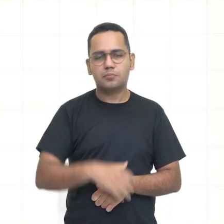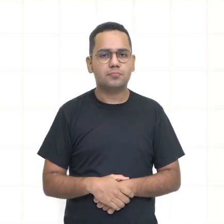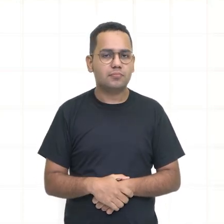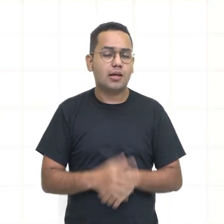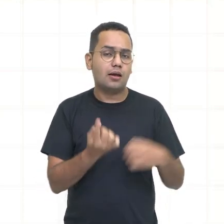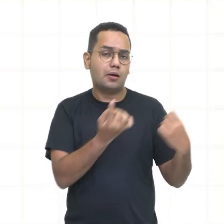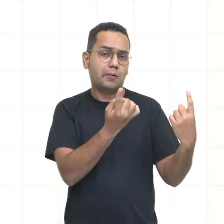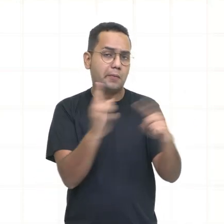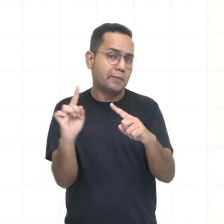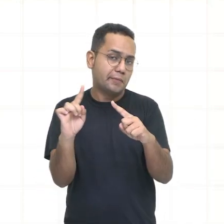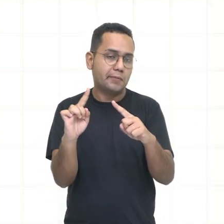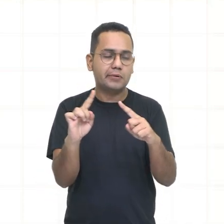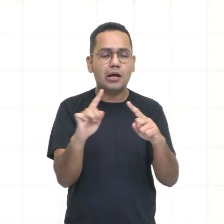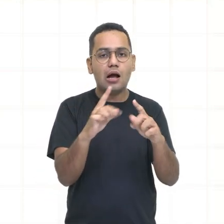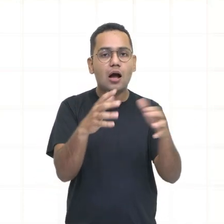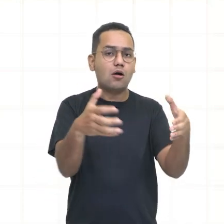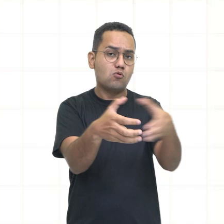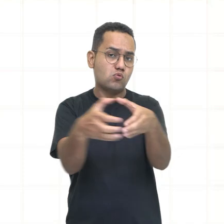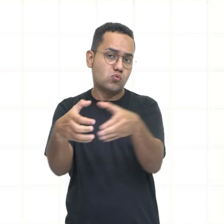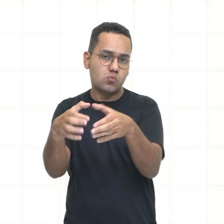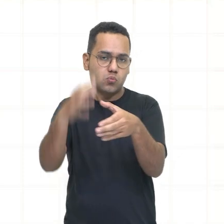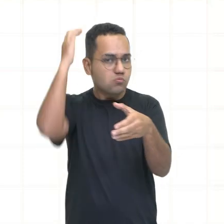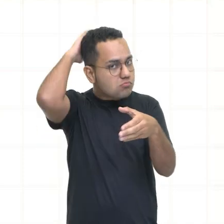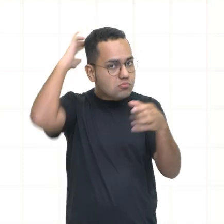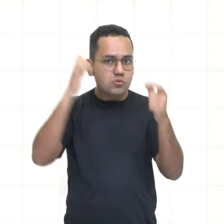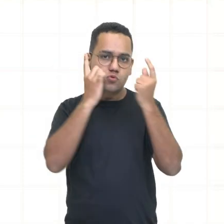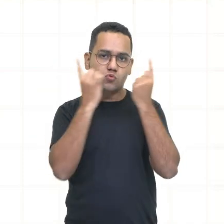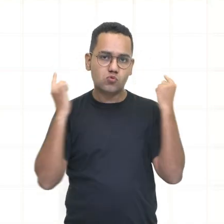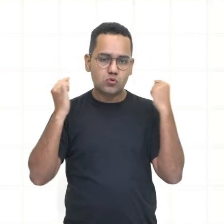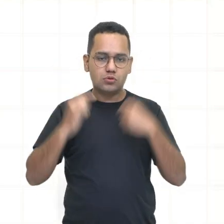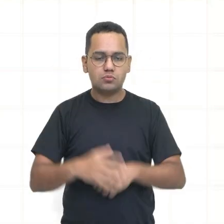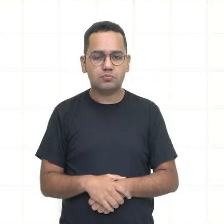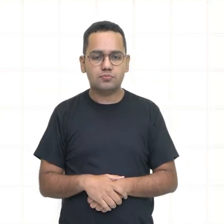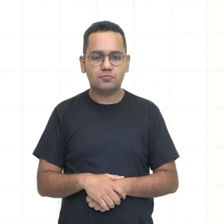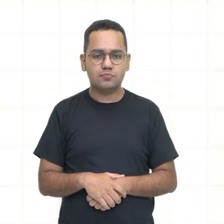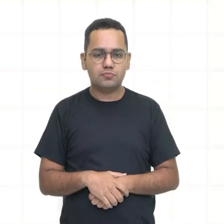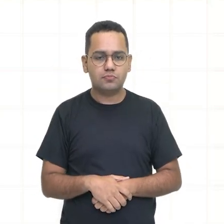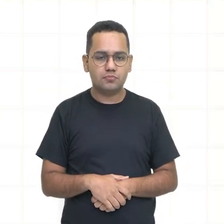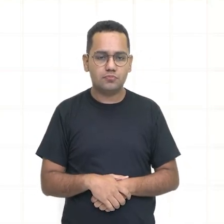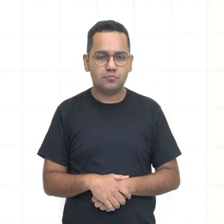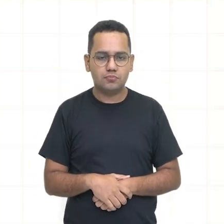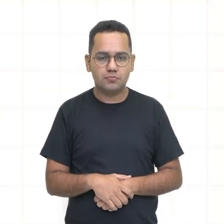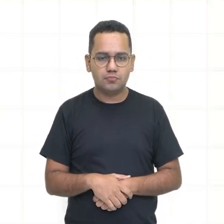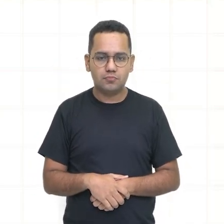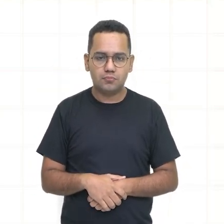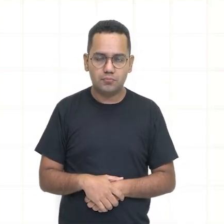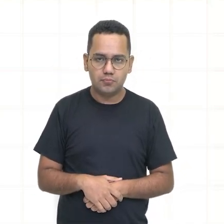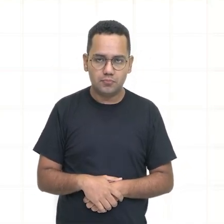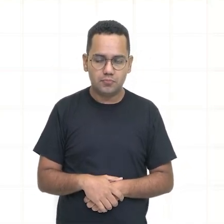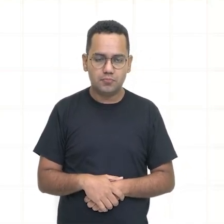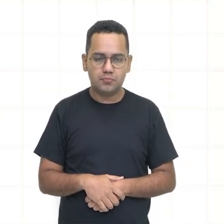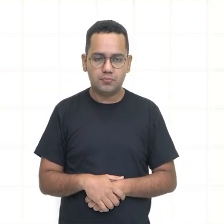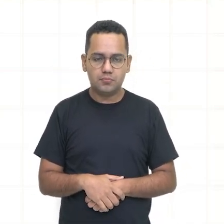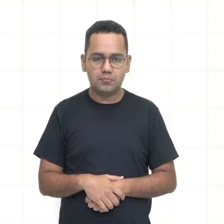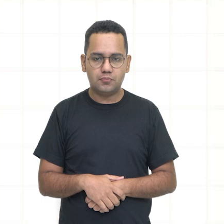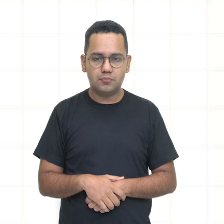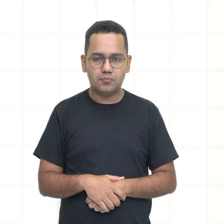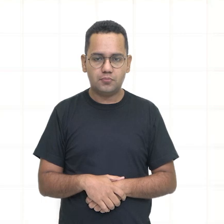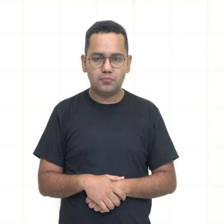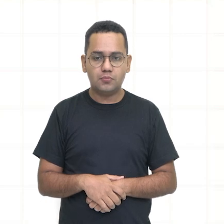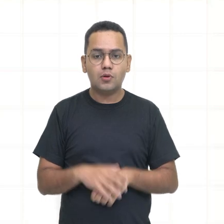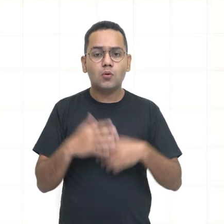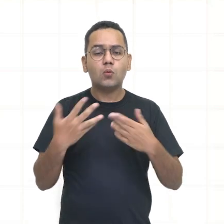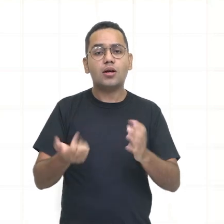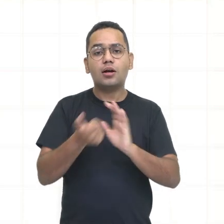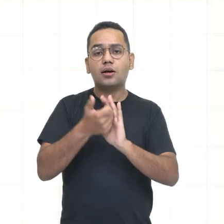ideias que vão perseguir os judeus que representam esses povos semitas, ok? Quais são as